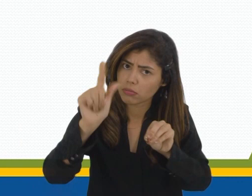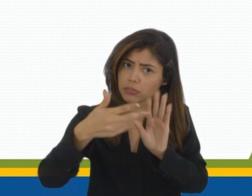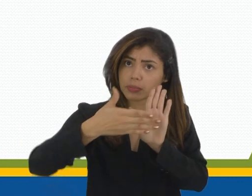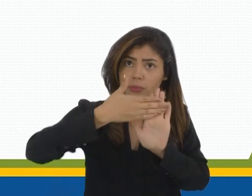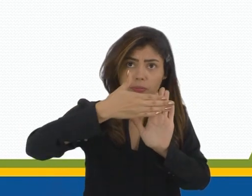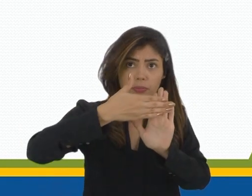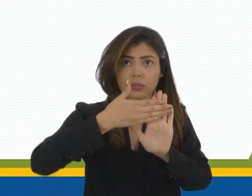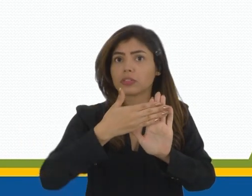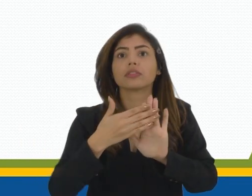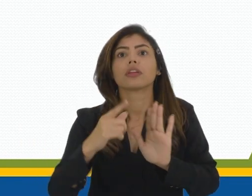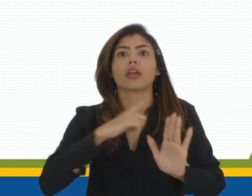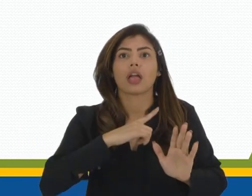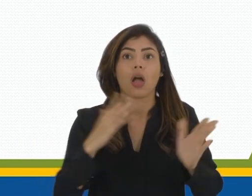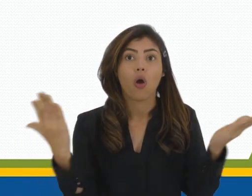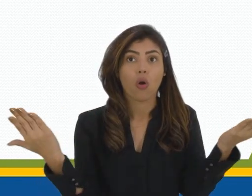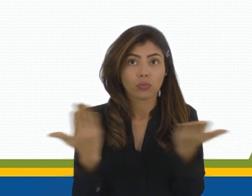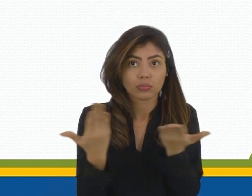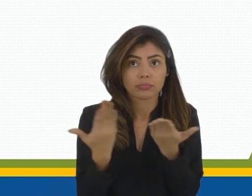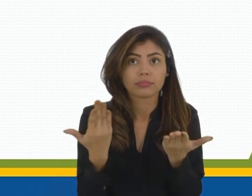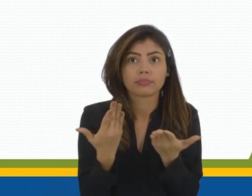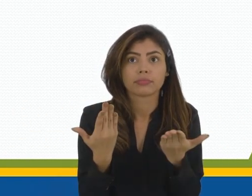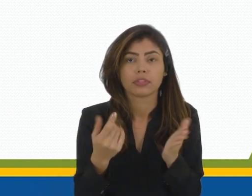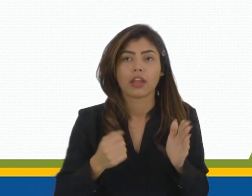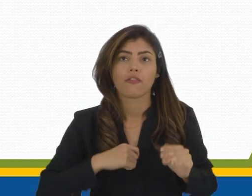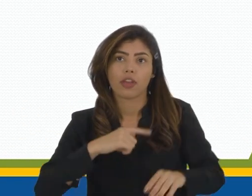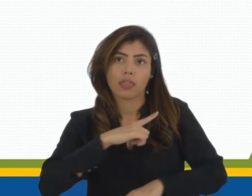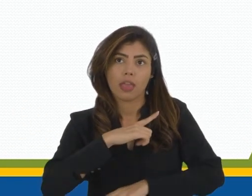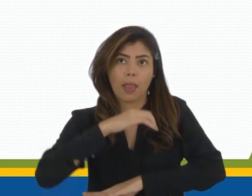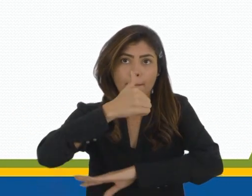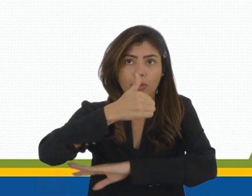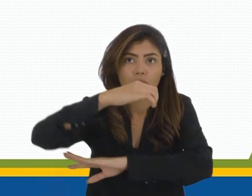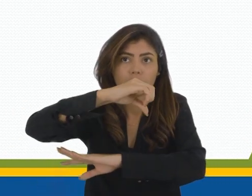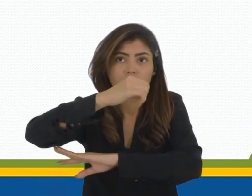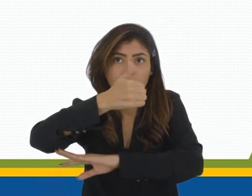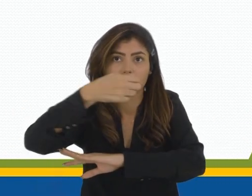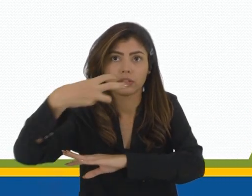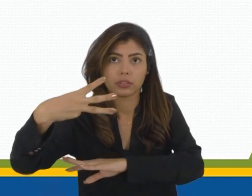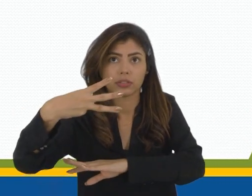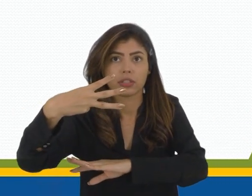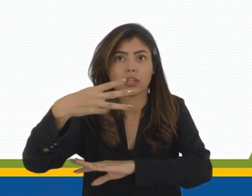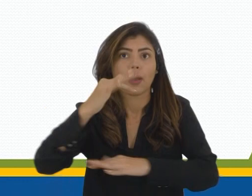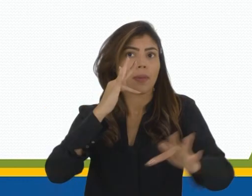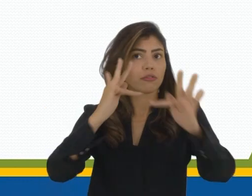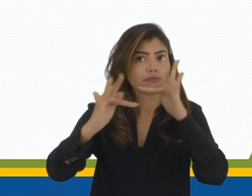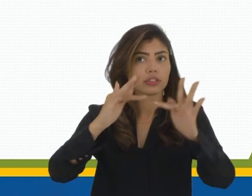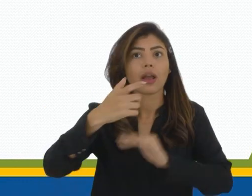propostas e a atual tabela que a gente utiliza, ela foi proposta em 1913 pelo